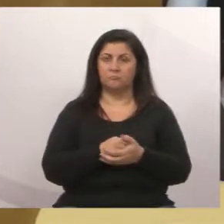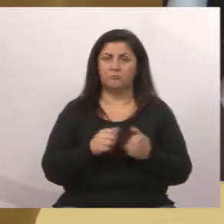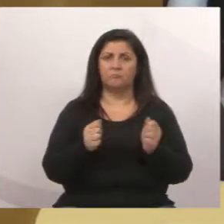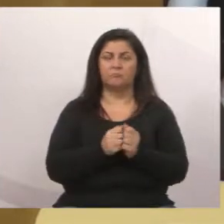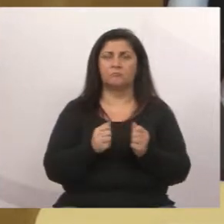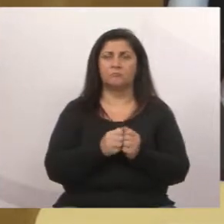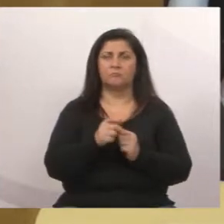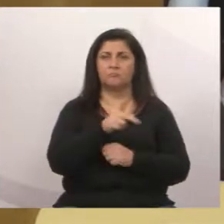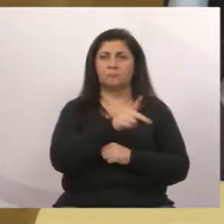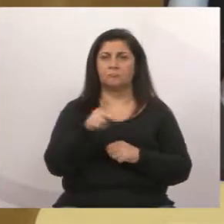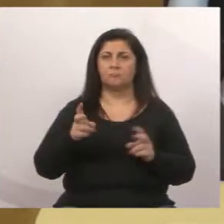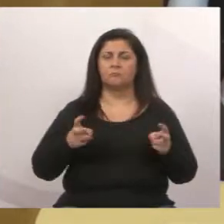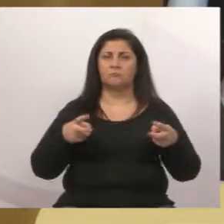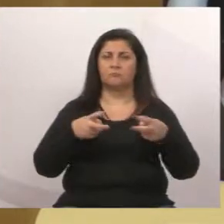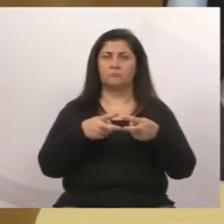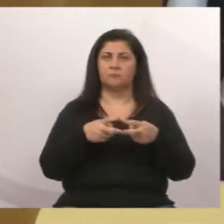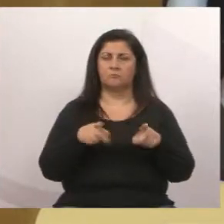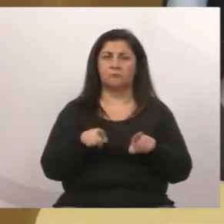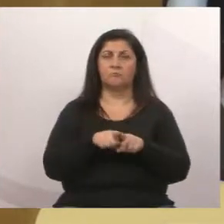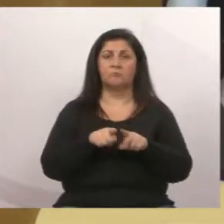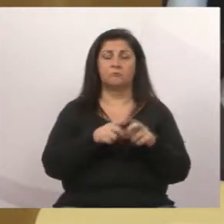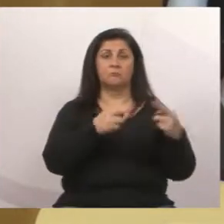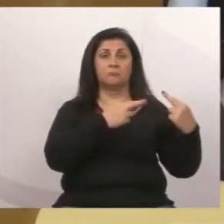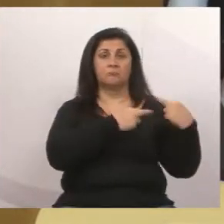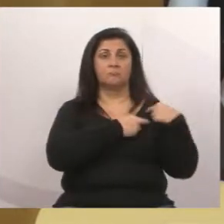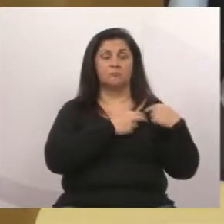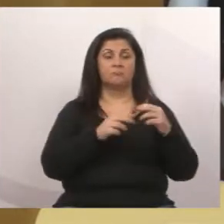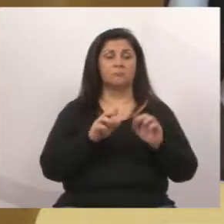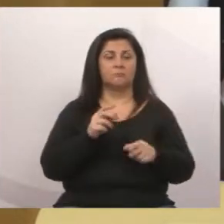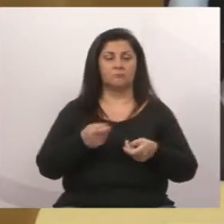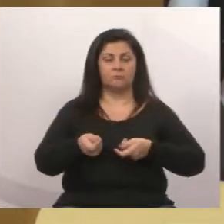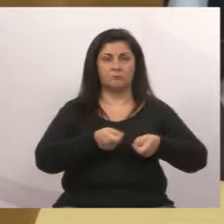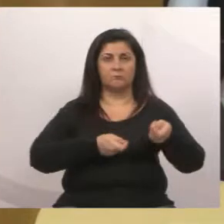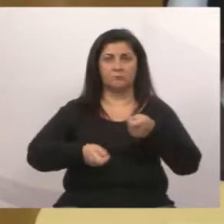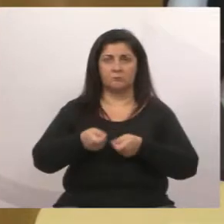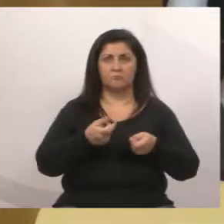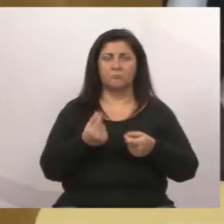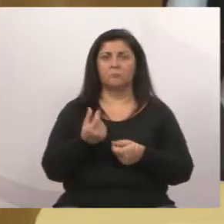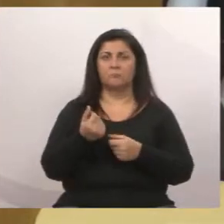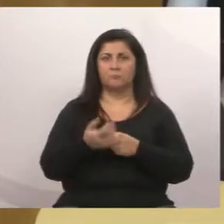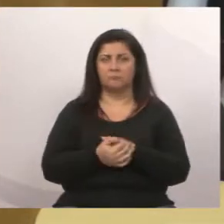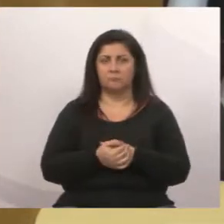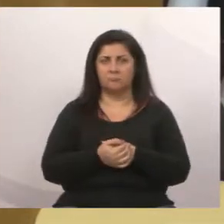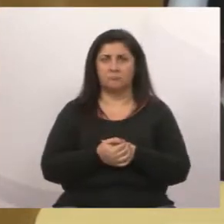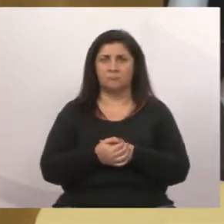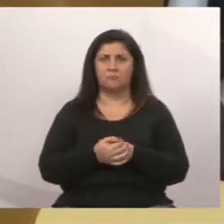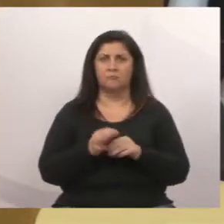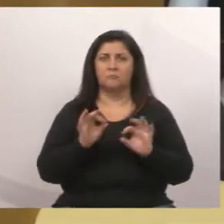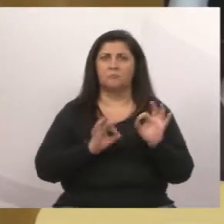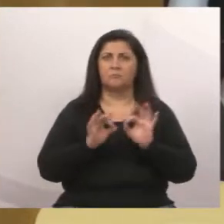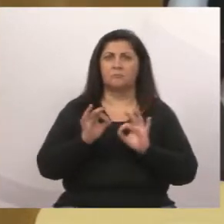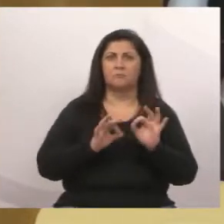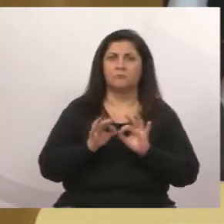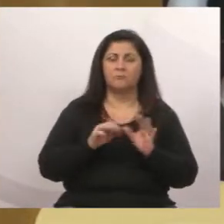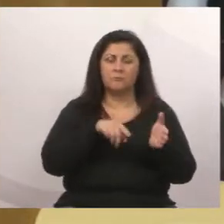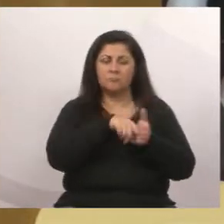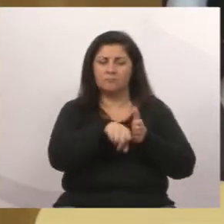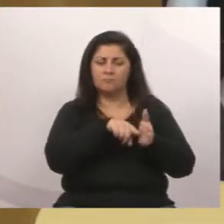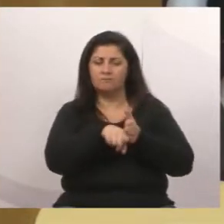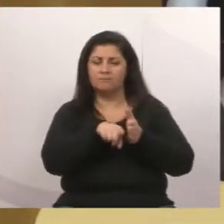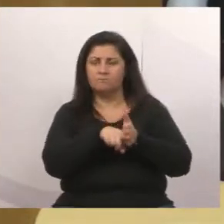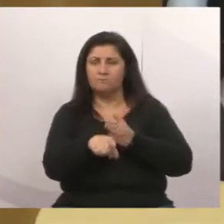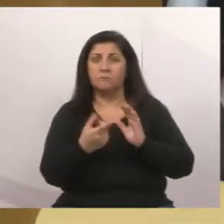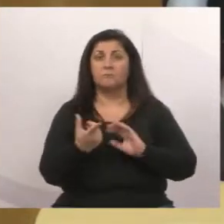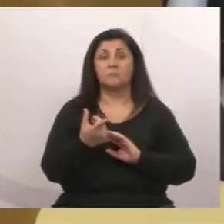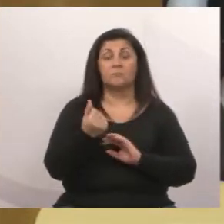da Câmara e com o responsável pela administração financeira, promover a análise da existência de cobertura financeira para